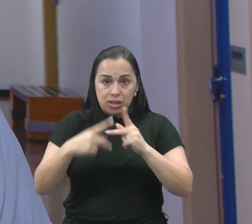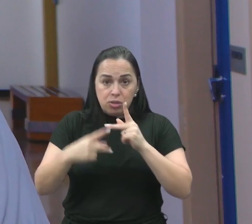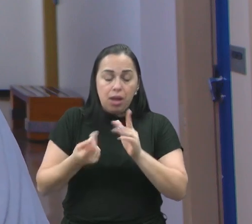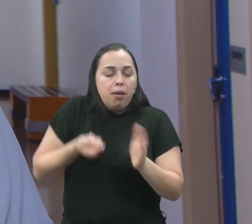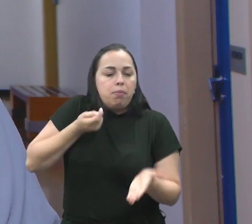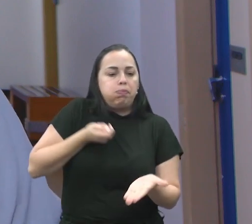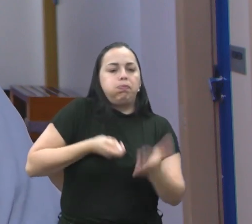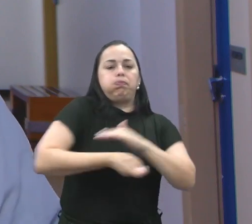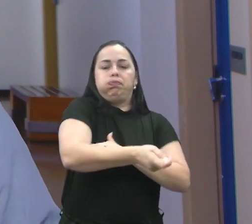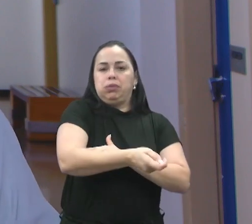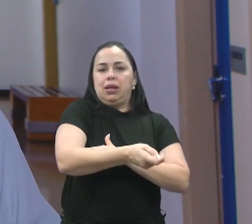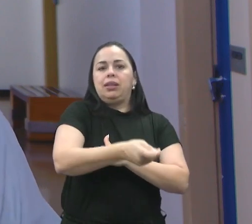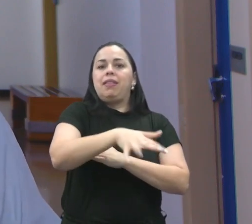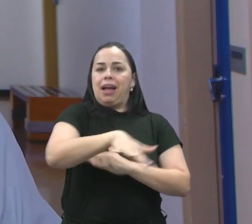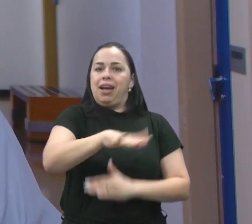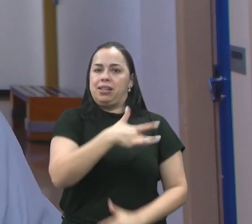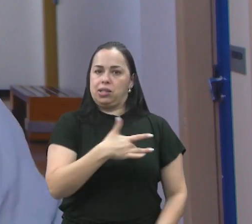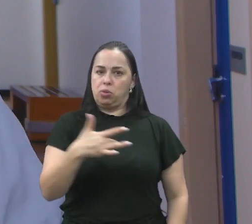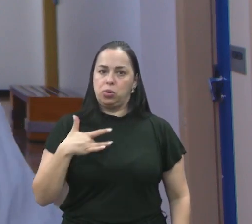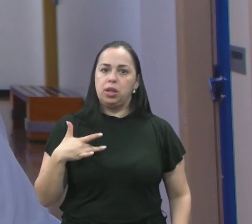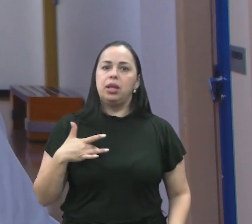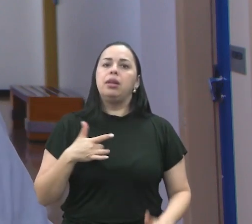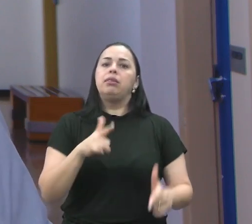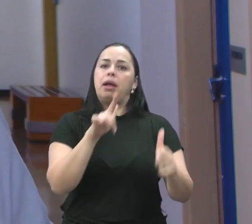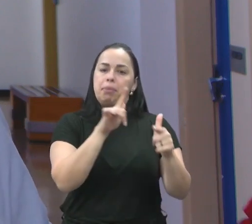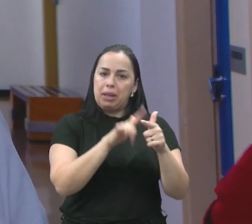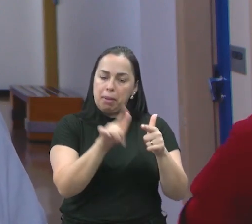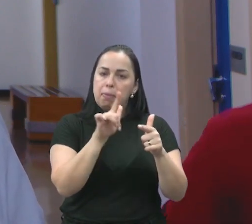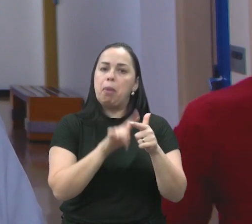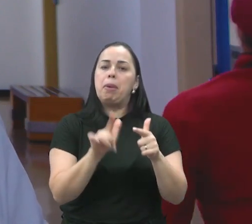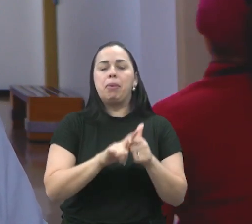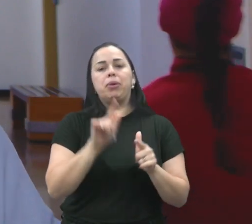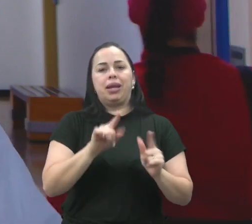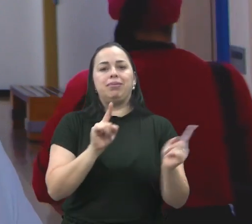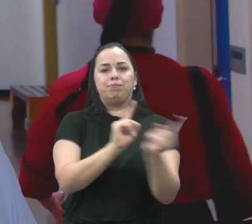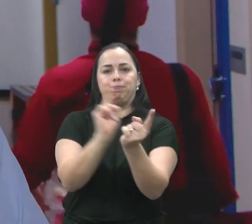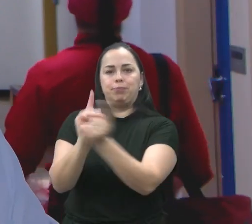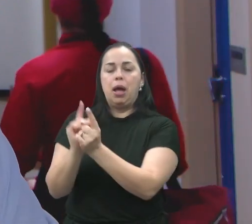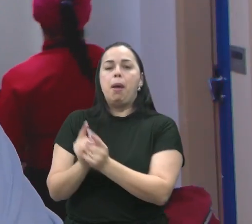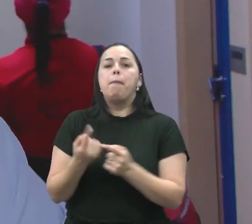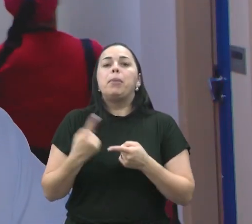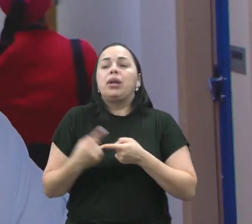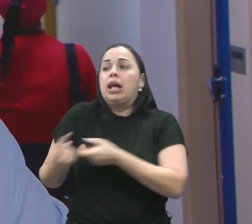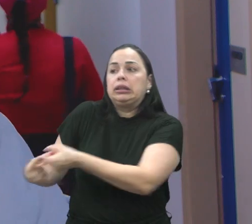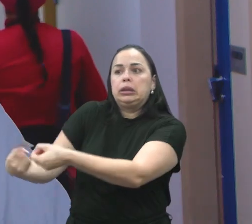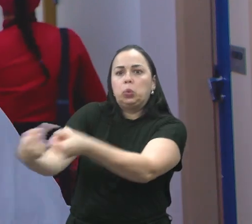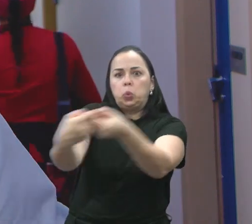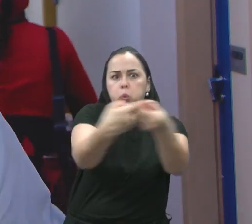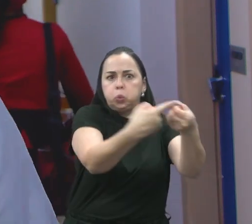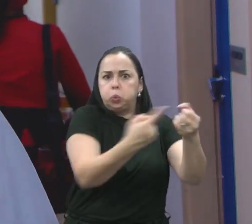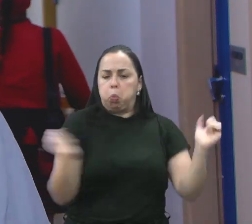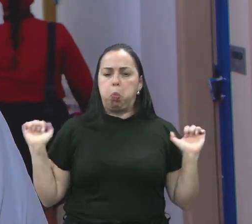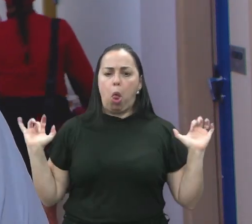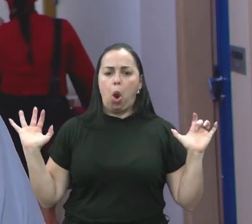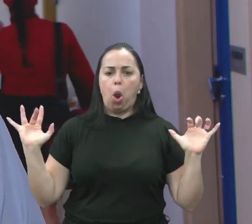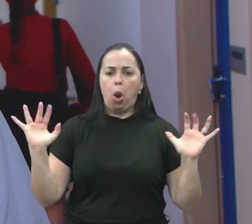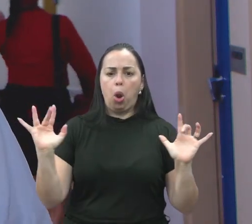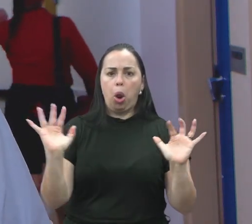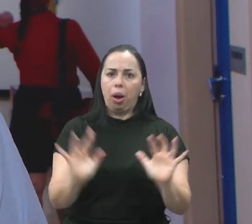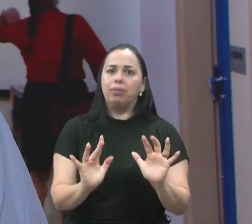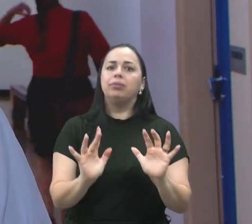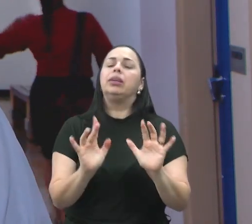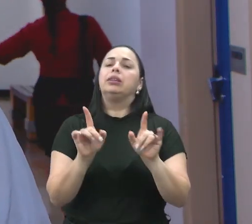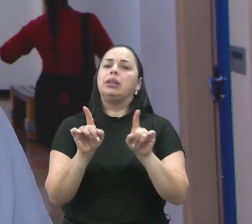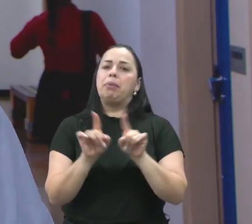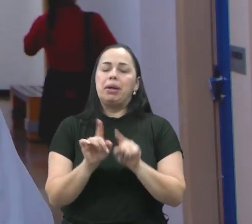aqui em nossa cidade, e a saúde também tem esse problema de atender muita gente. A gente é referência para muitos pequenos municípios aqui do nosso redor